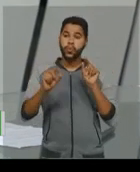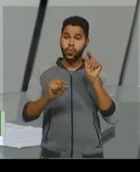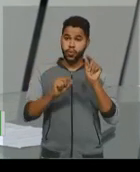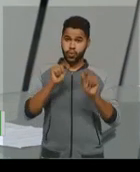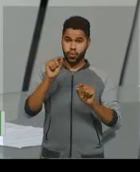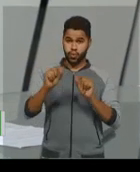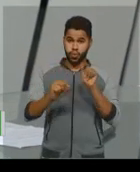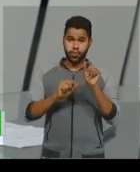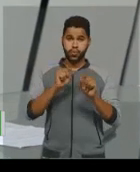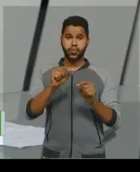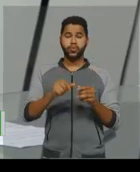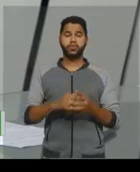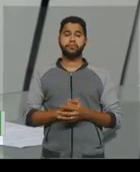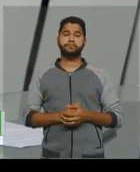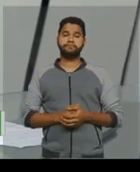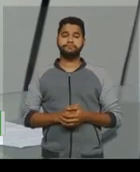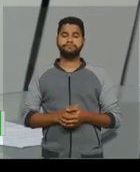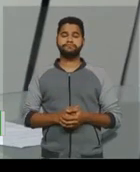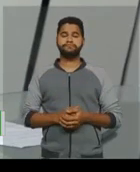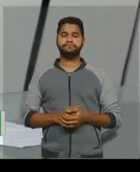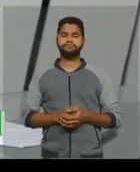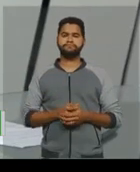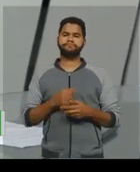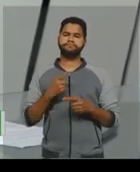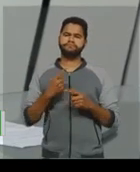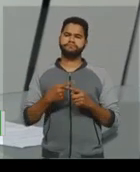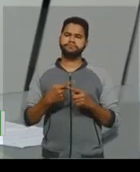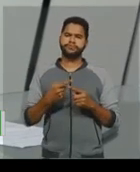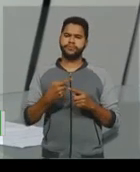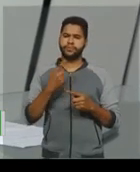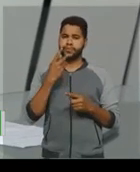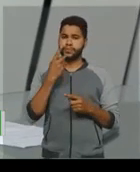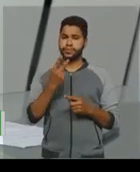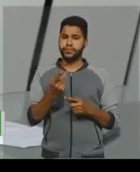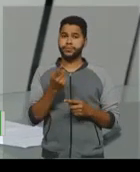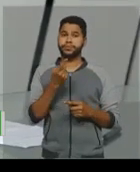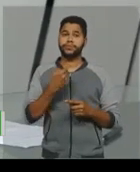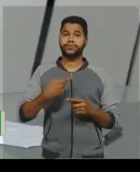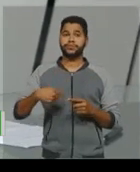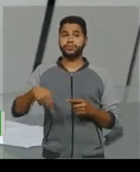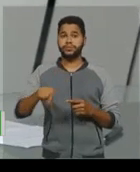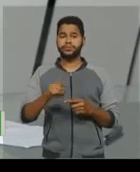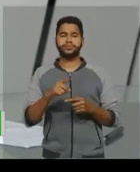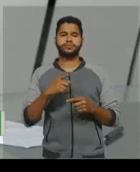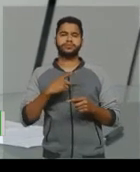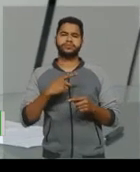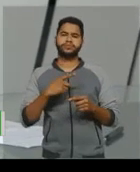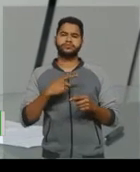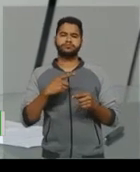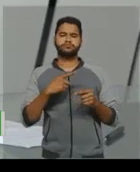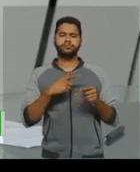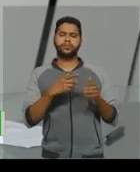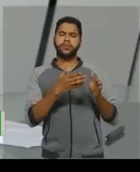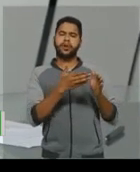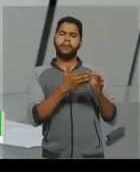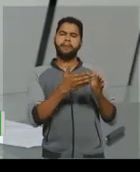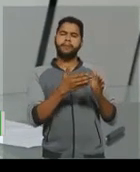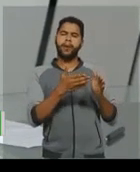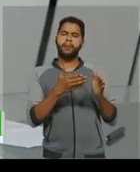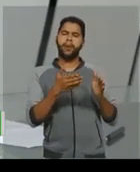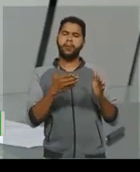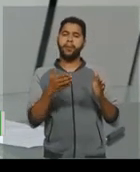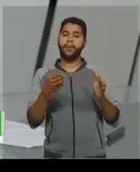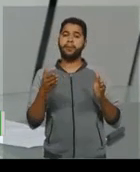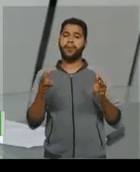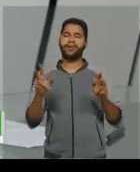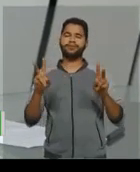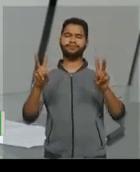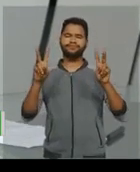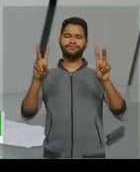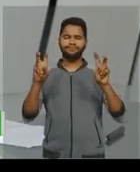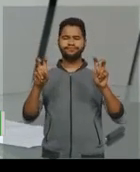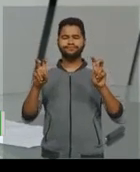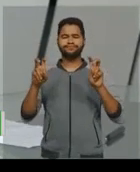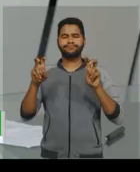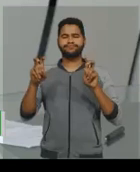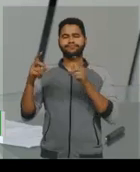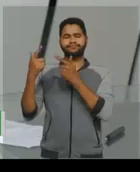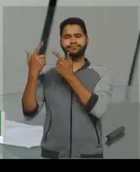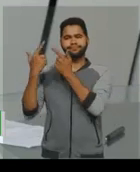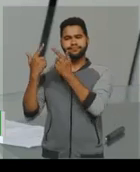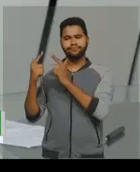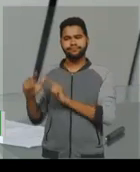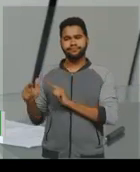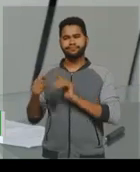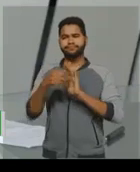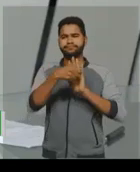tópico frasal, porque quando eu falei aqui, nós estamos trabalhando, quando nós trabalhamos figuras de linguagem, nós